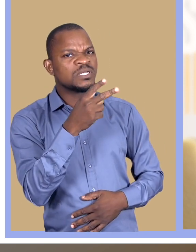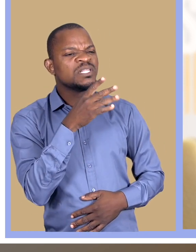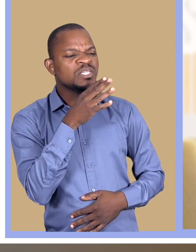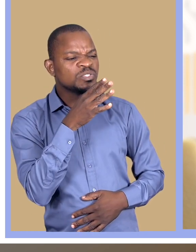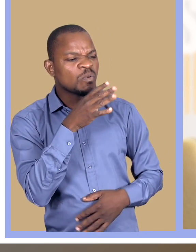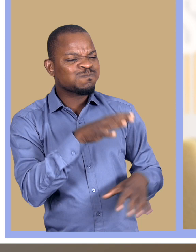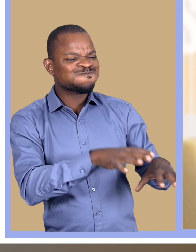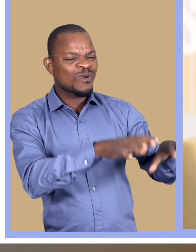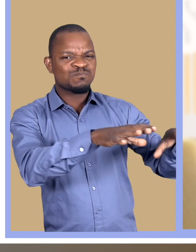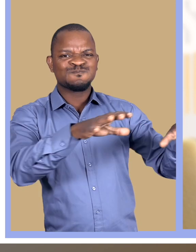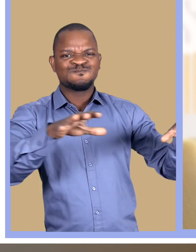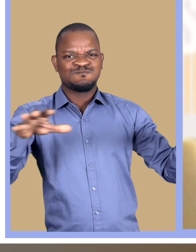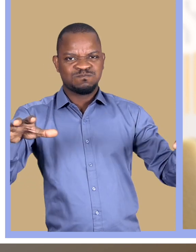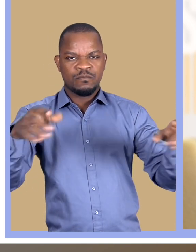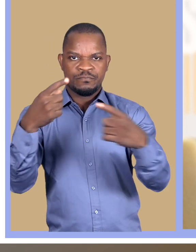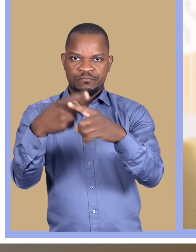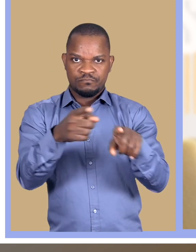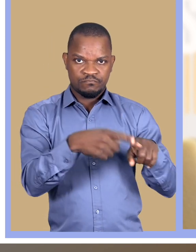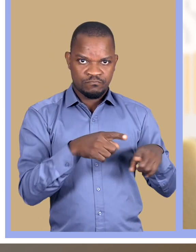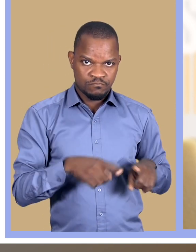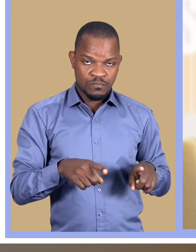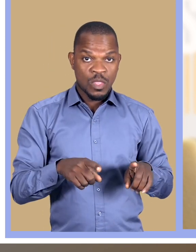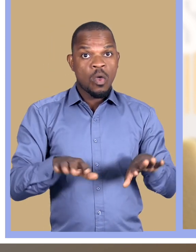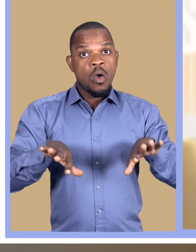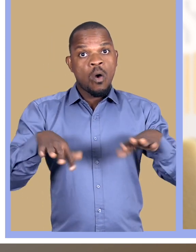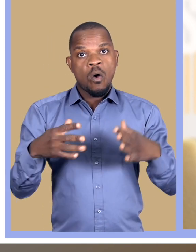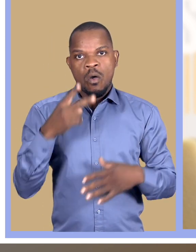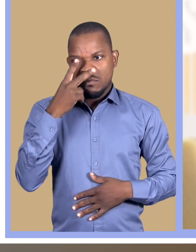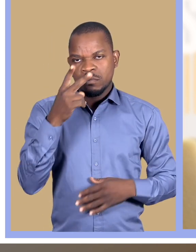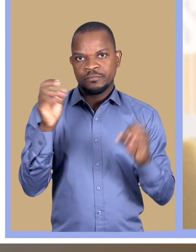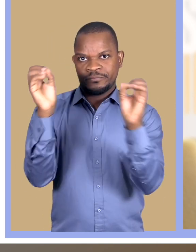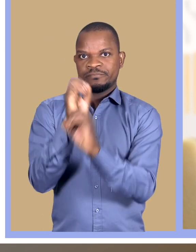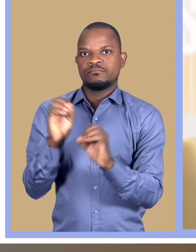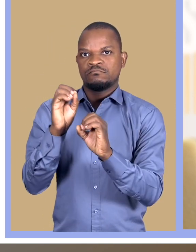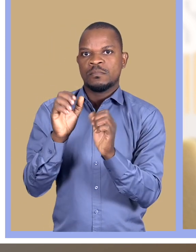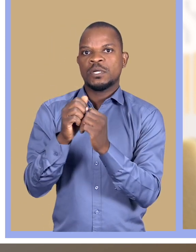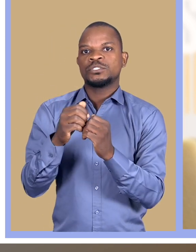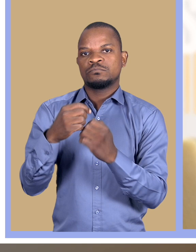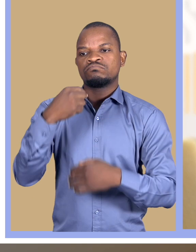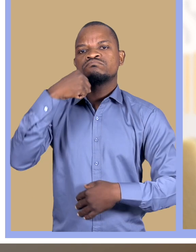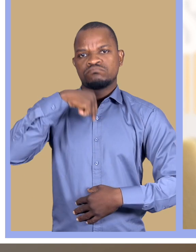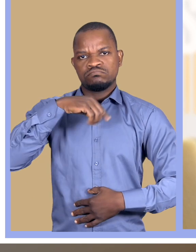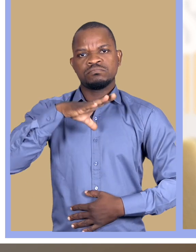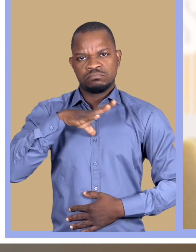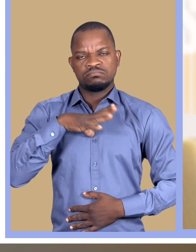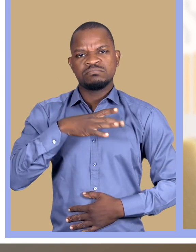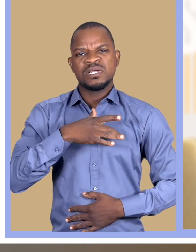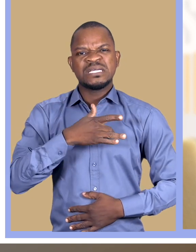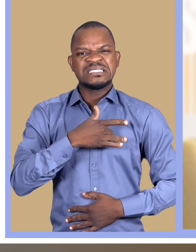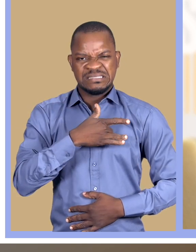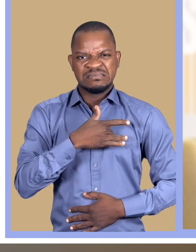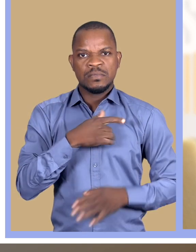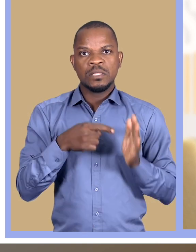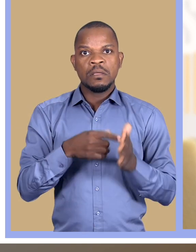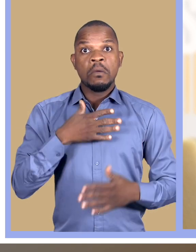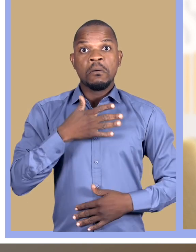o lixo que está em espaços públicos ou aquela poluição que não é visível, mas que afeta a nossa saúde, que é as questões